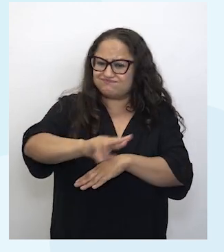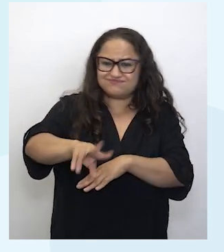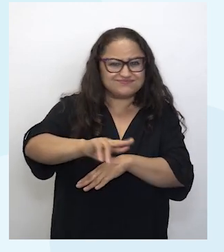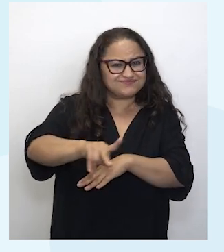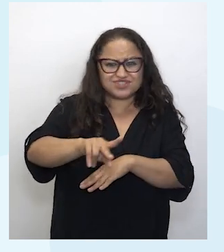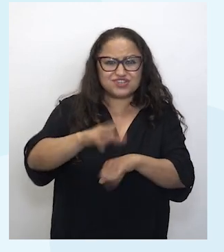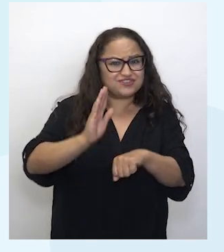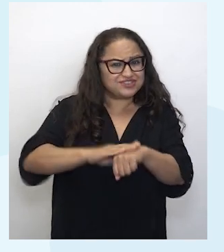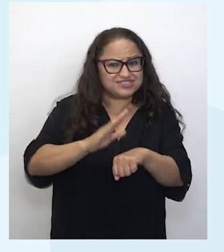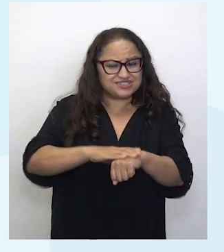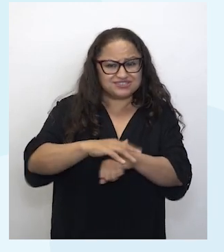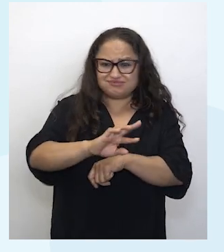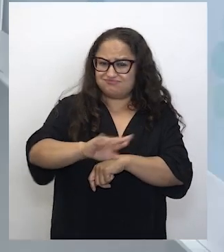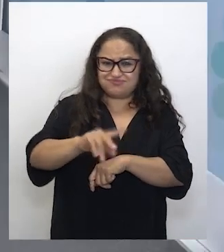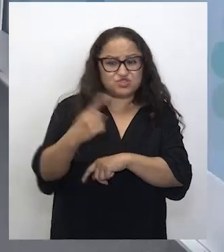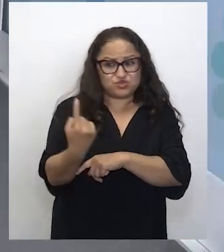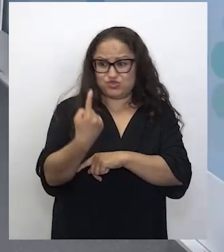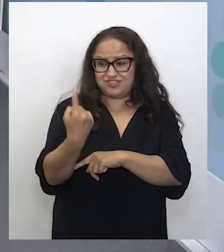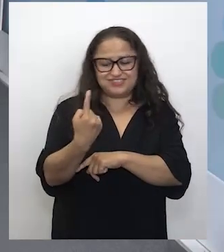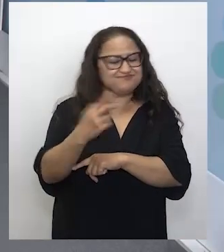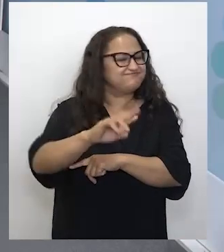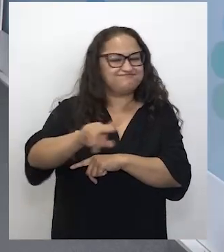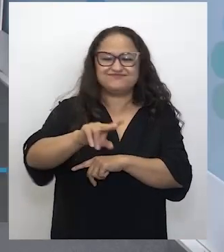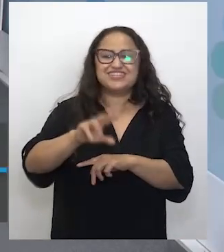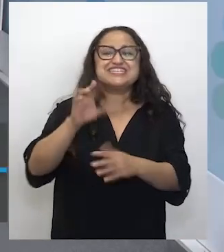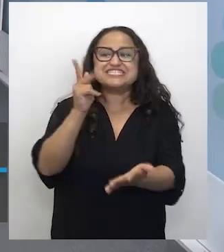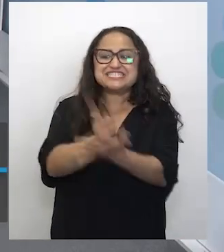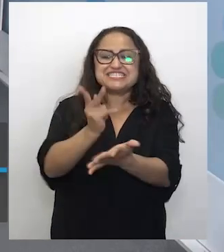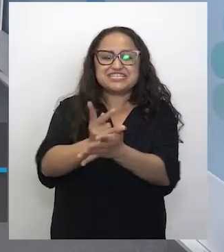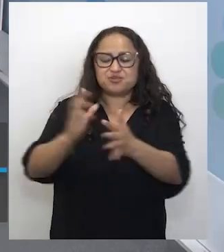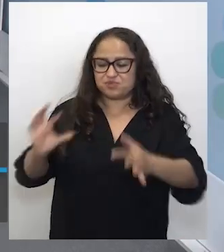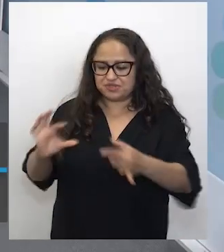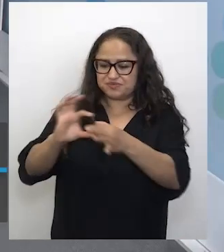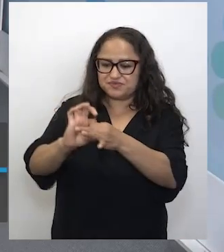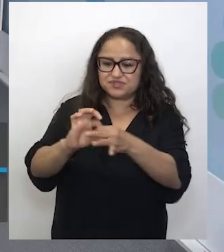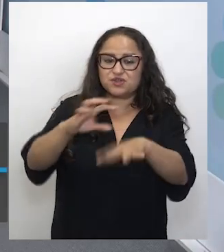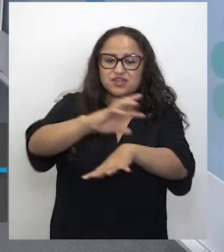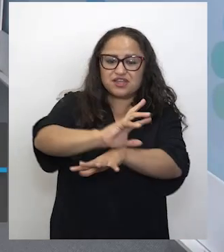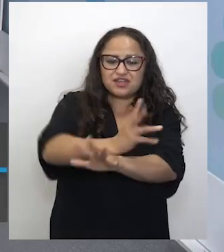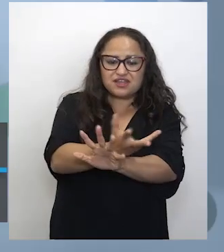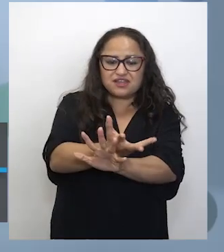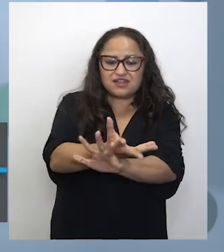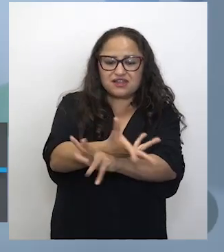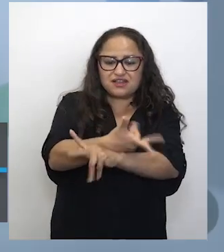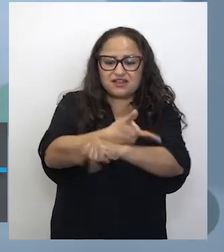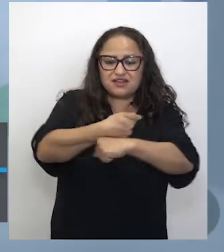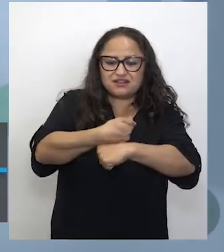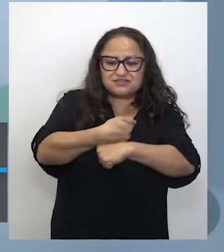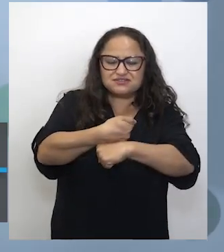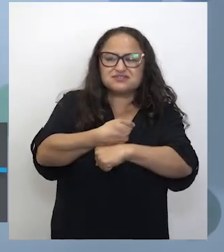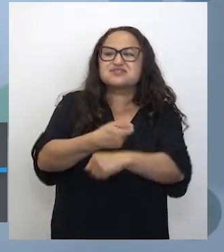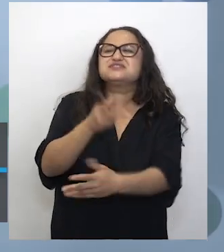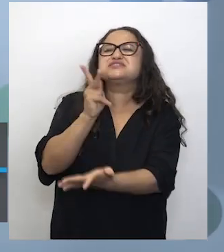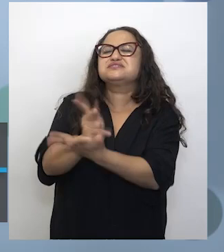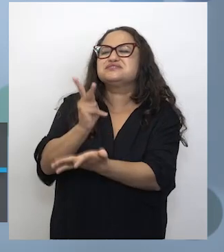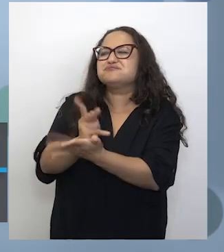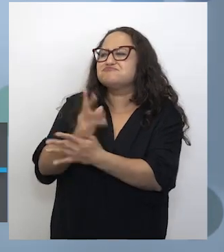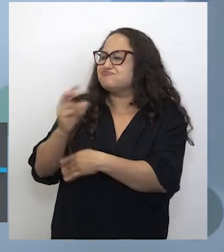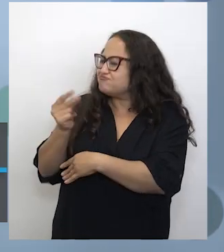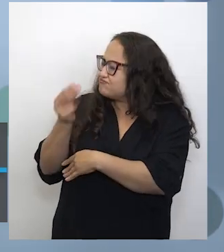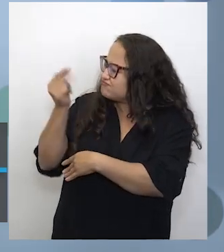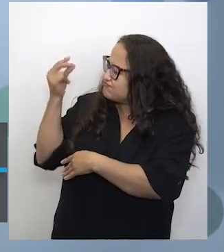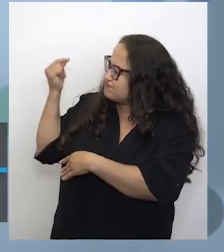educação. Exatamente, nós temos construído esse processo de interdisciplinaridade há muito tempo. Então, quando nós,